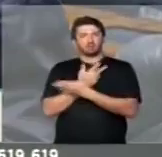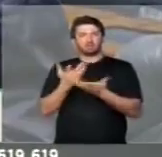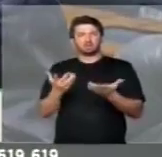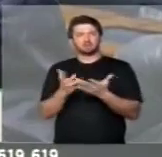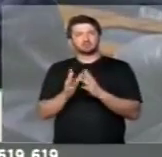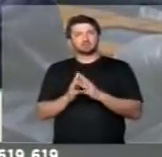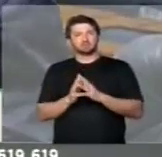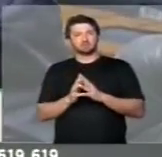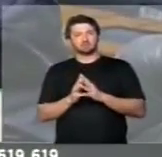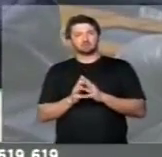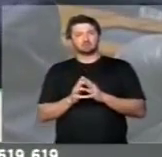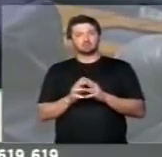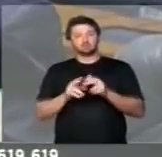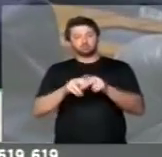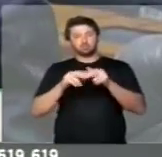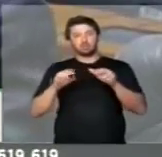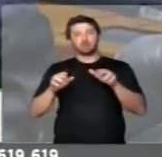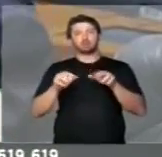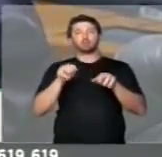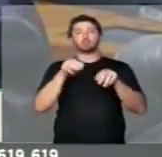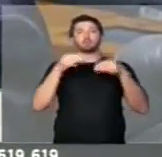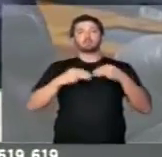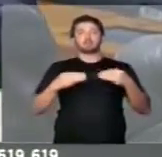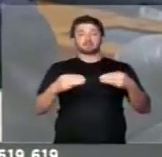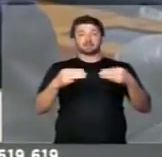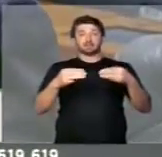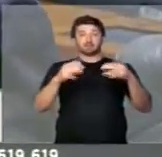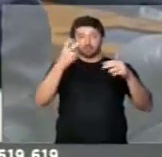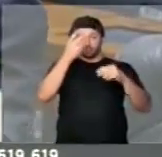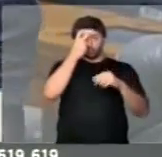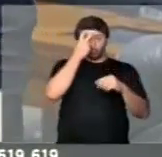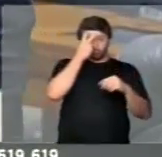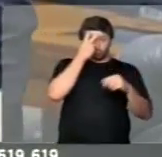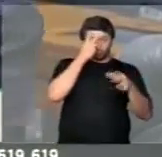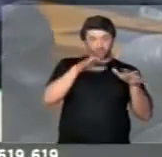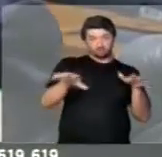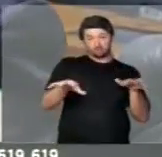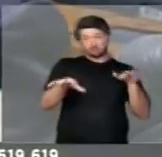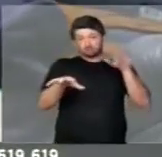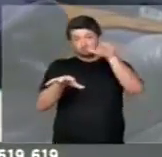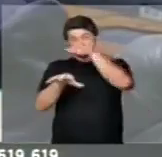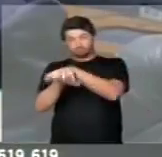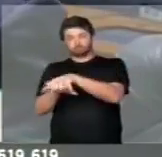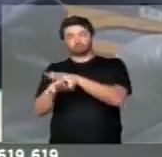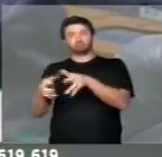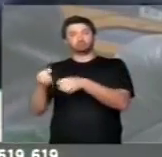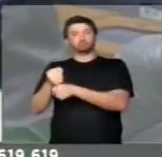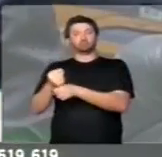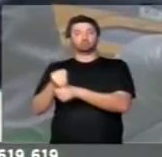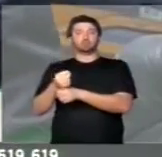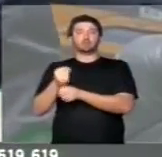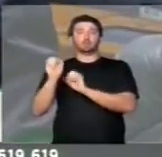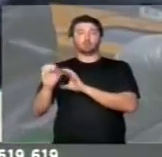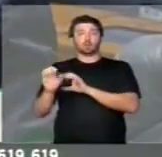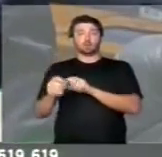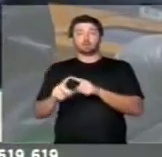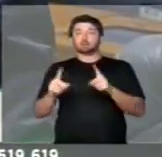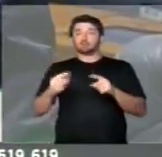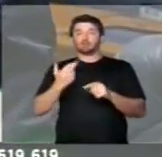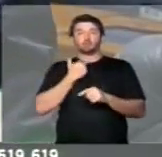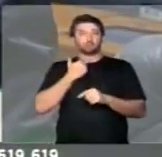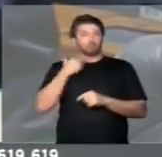relação à junção do Ministério da Cultura fundir com o Ministério da Educação. O que é